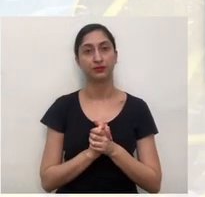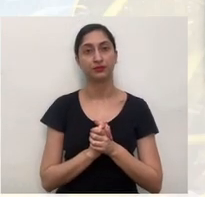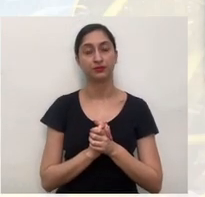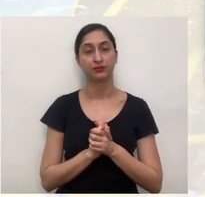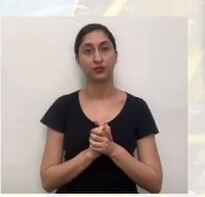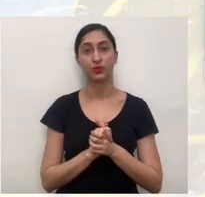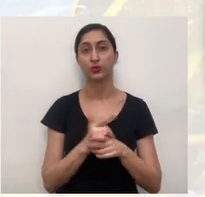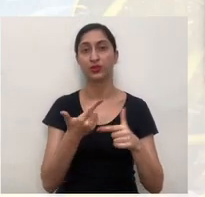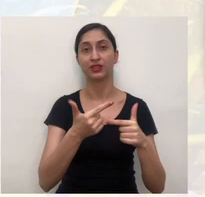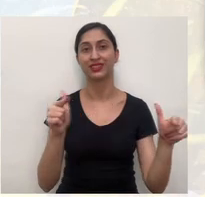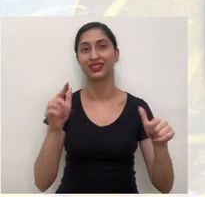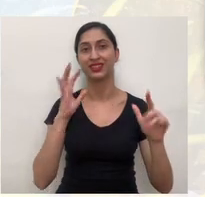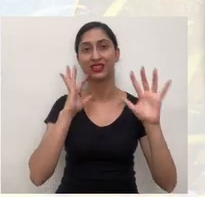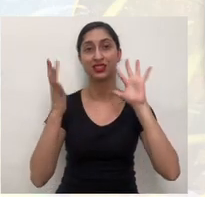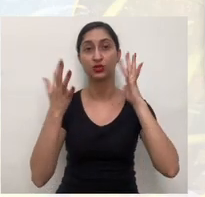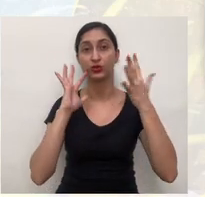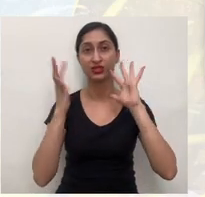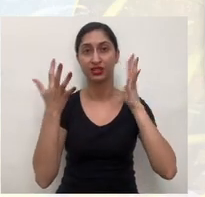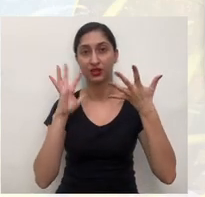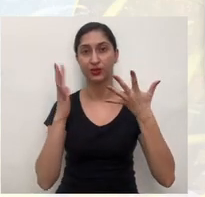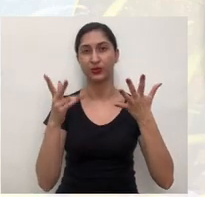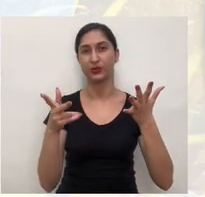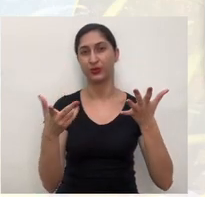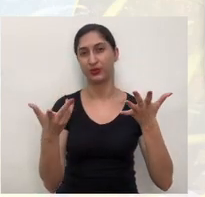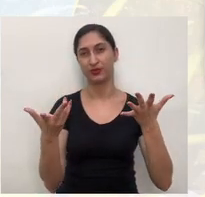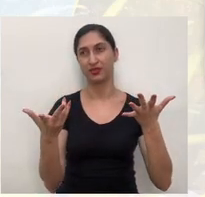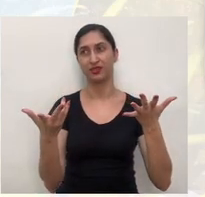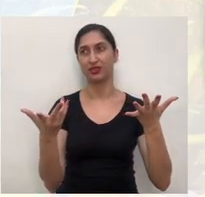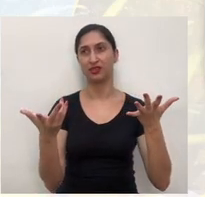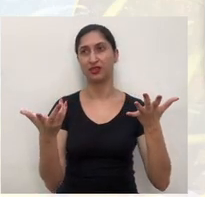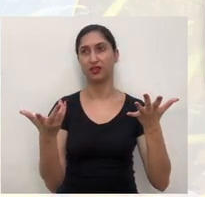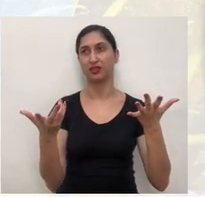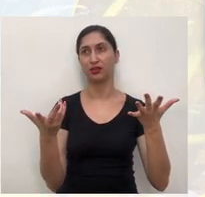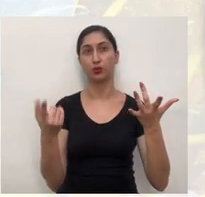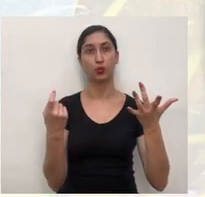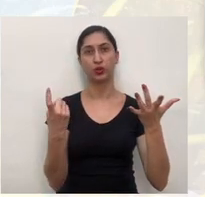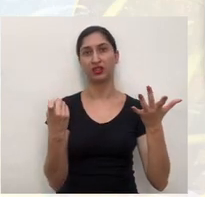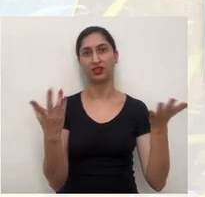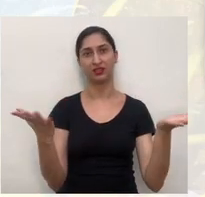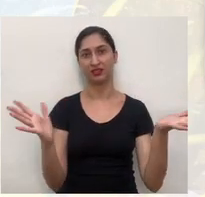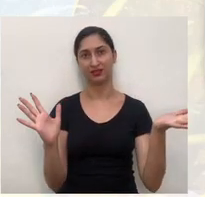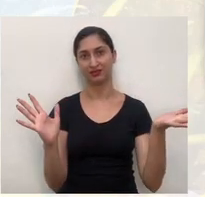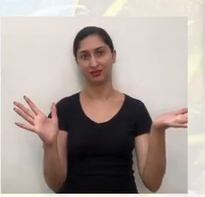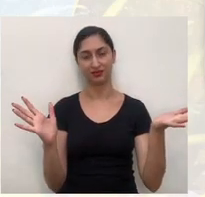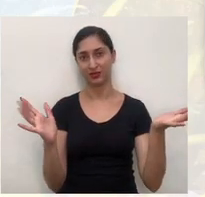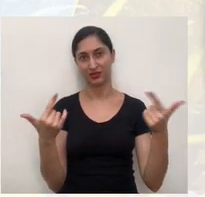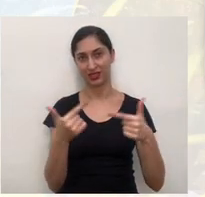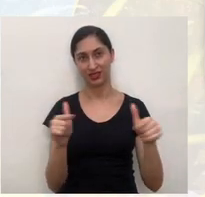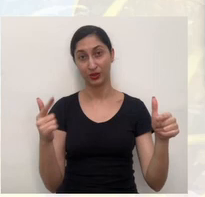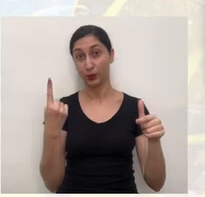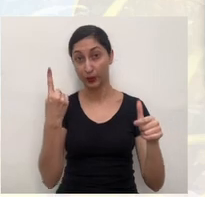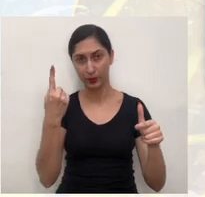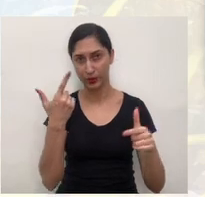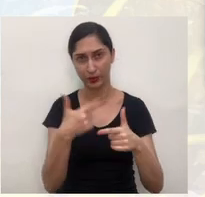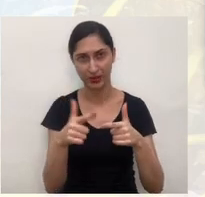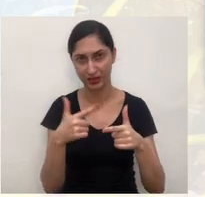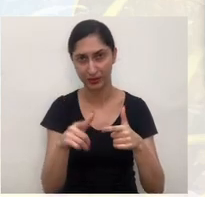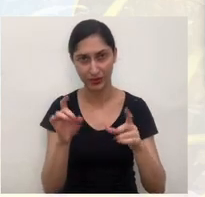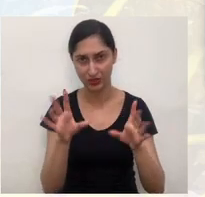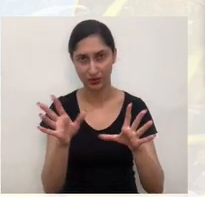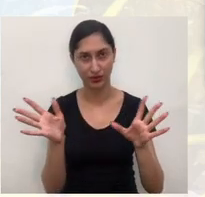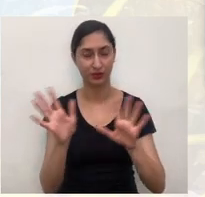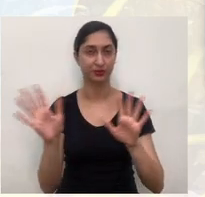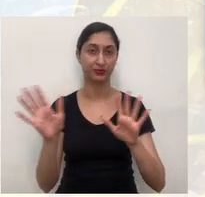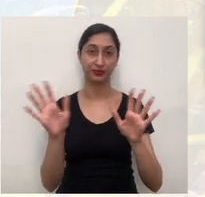não existe uma solução, é arte, né? Não existe uma solução única para um problema único. Qualquer